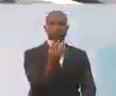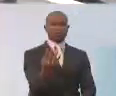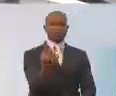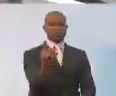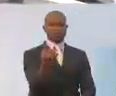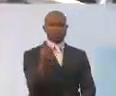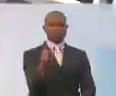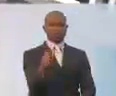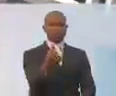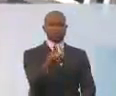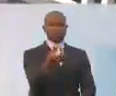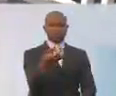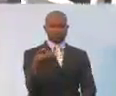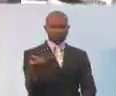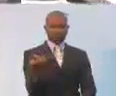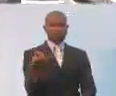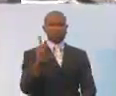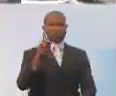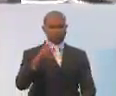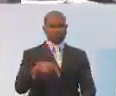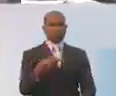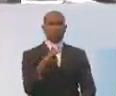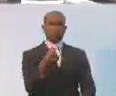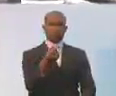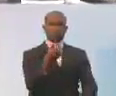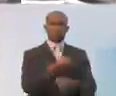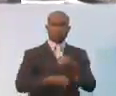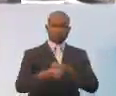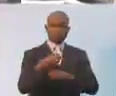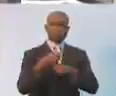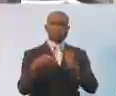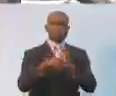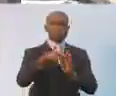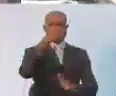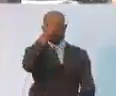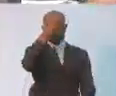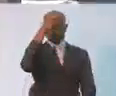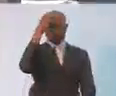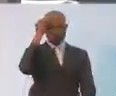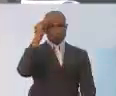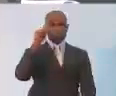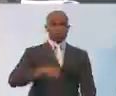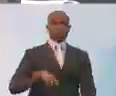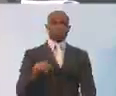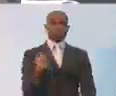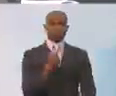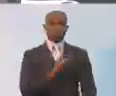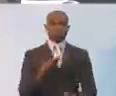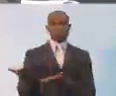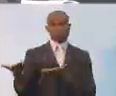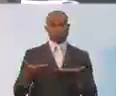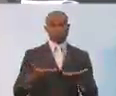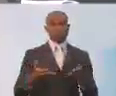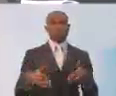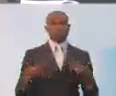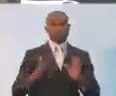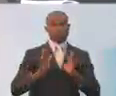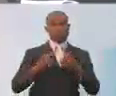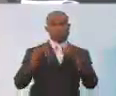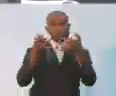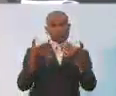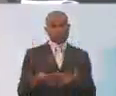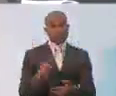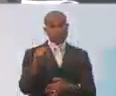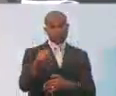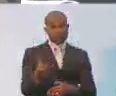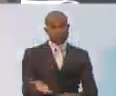15.441.600. Esse é o recurso que é do orçamento da prefeitura que nós recebemos. Então, como eu estou dizendo que